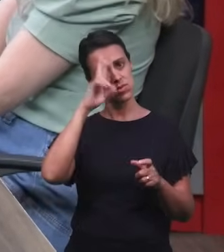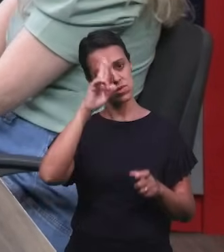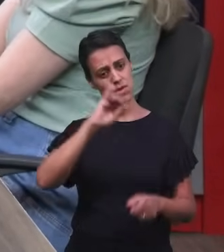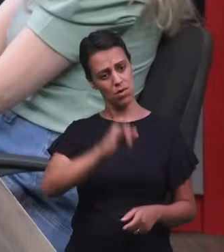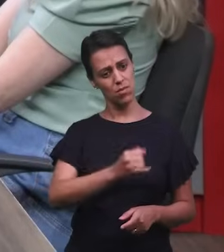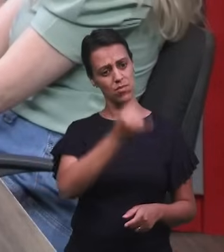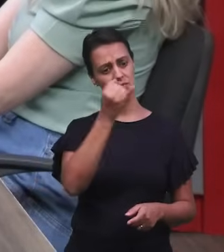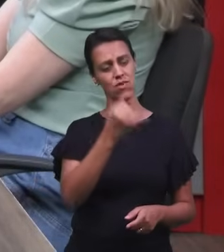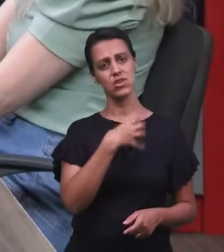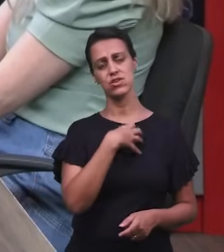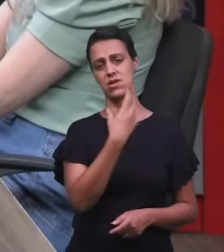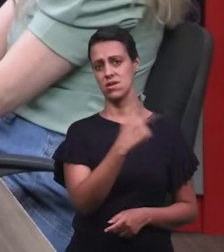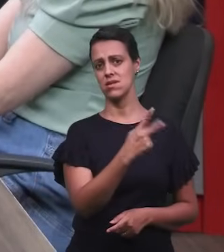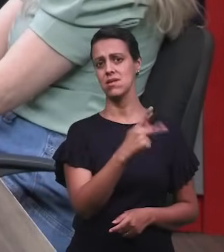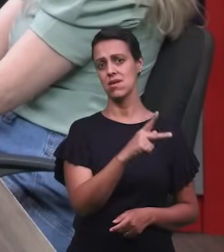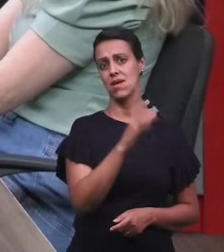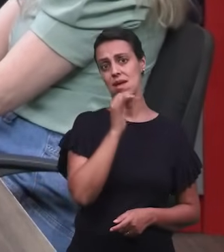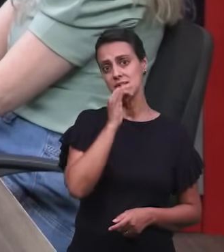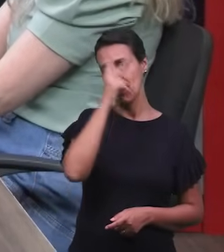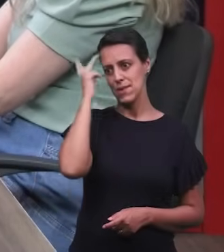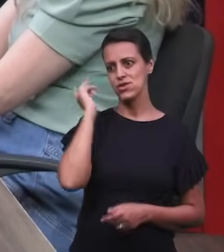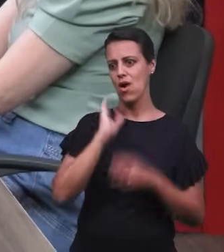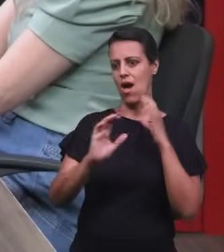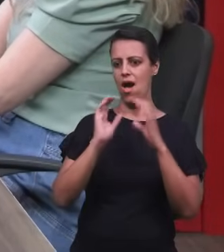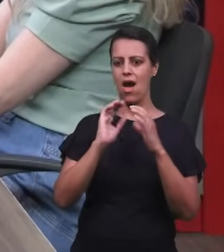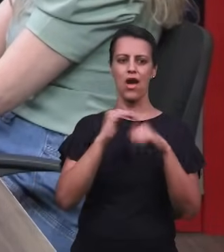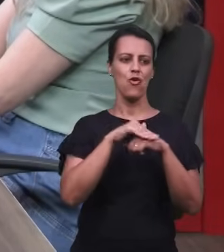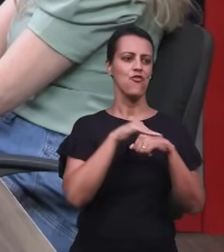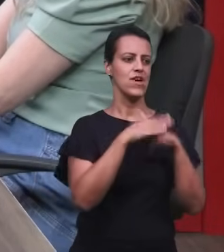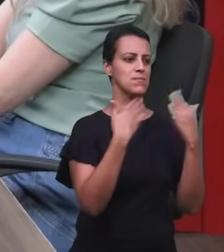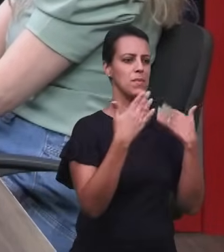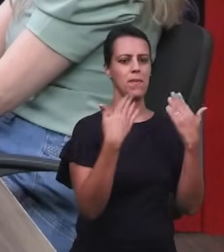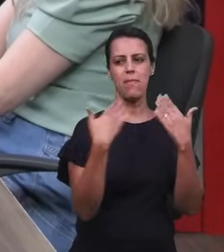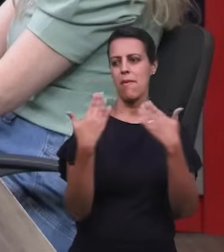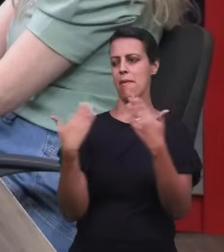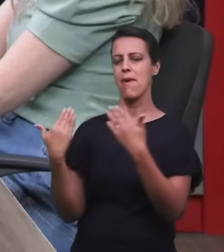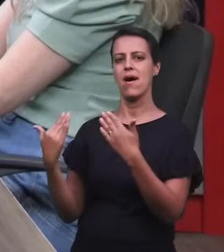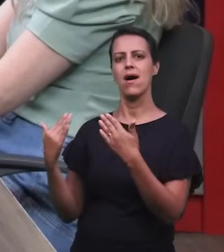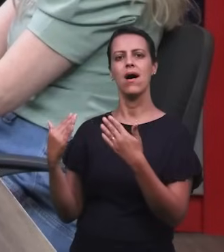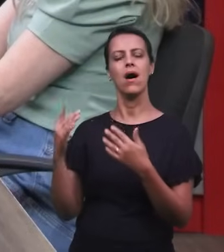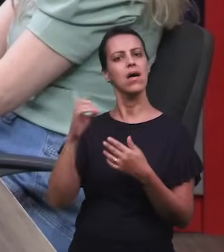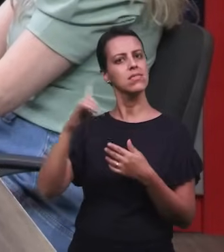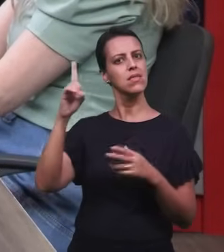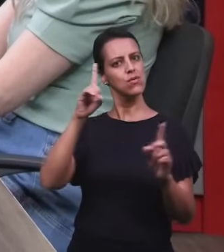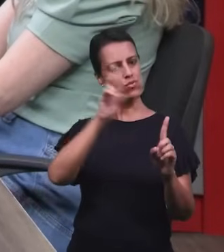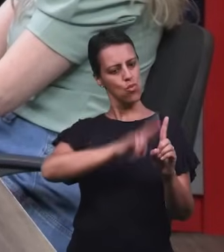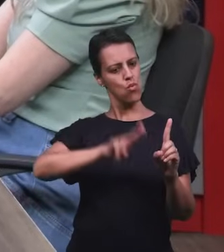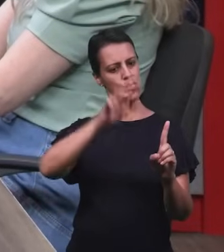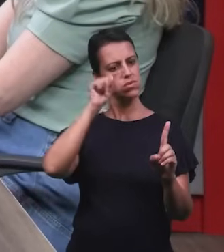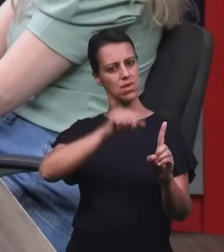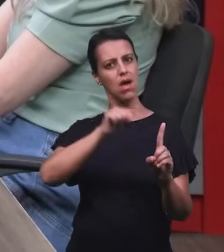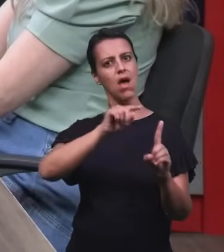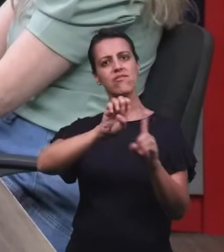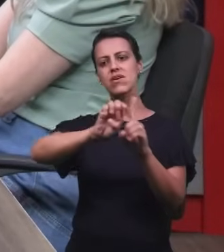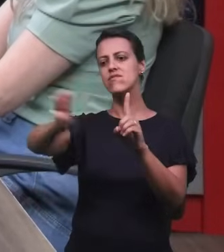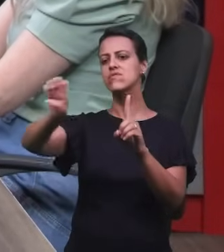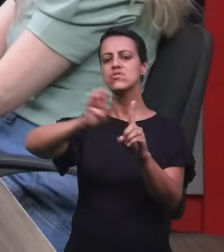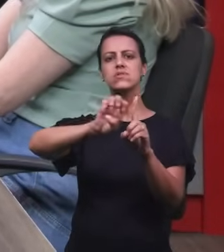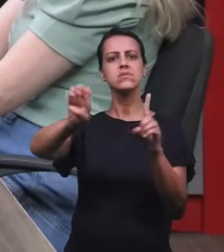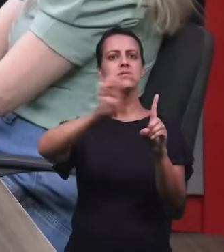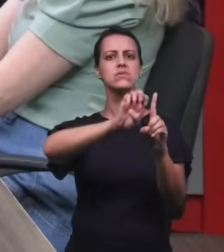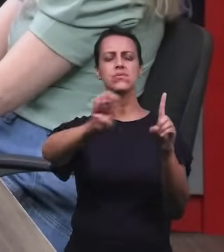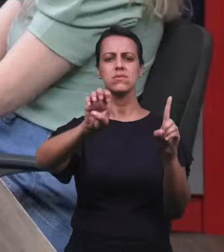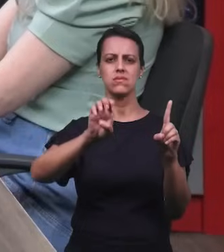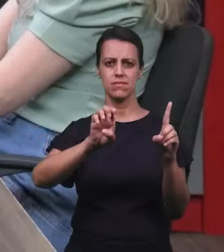Senhor aproveita. Às vezes a pessoa é muito comunicativa, Deus usa essa habilidade de comunicação dela, muitas vezes para